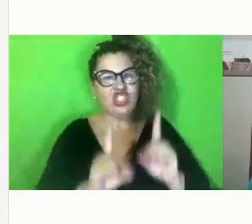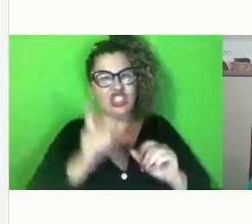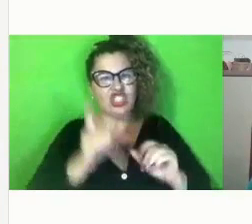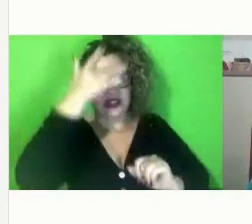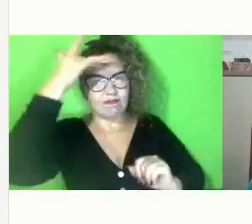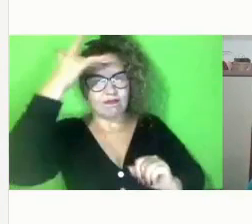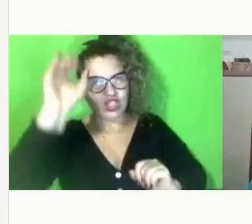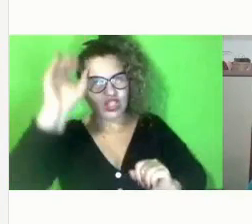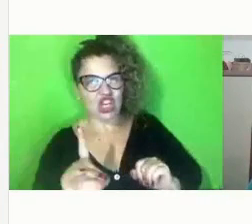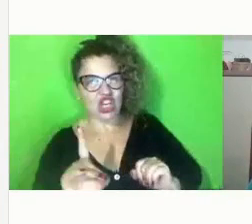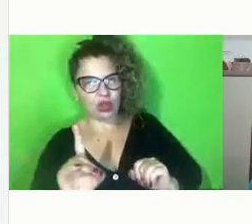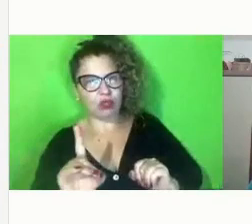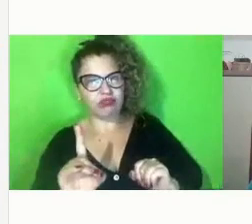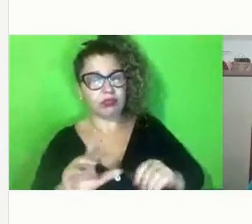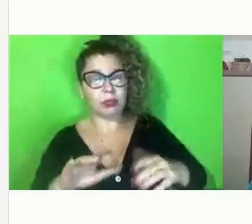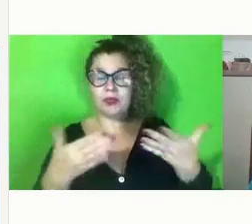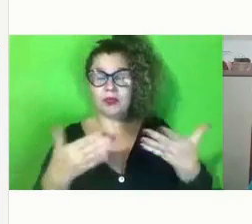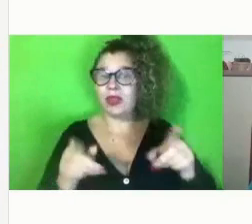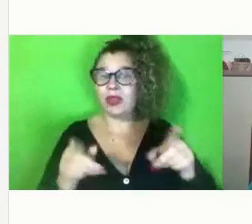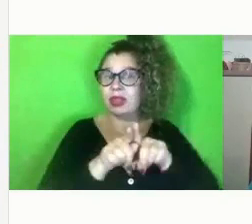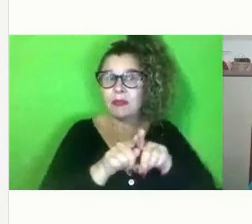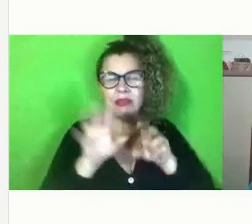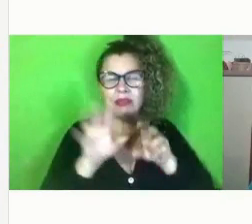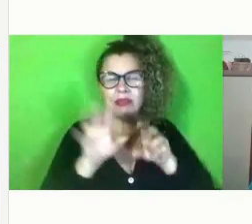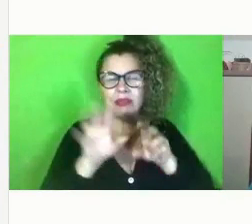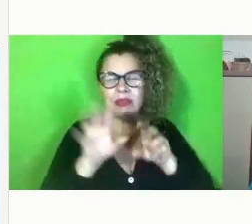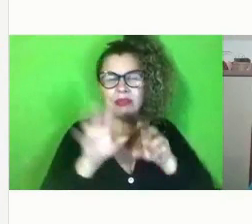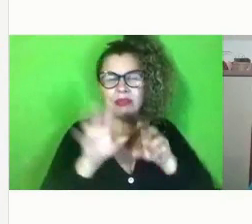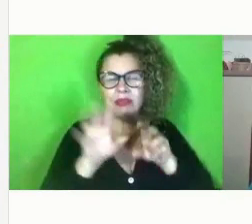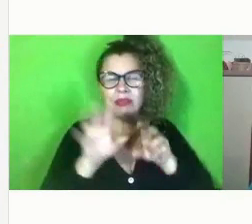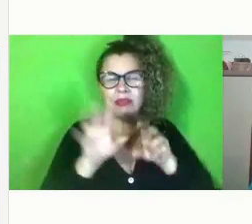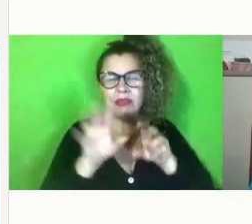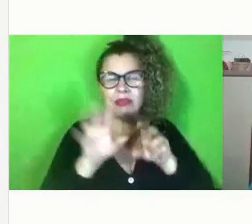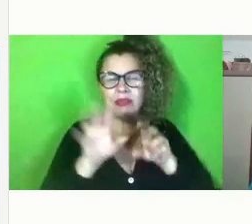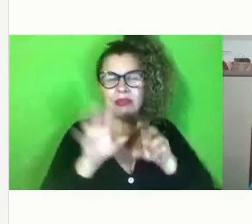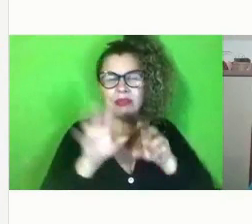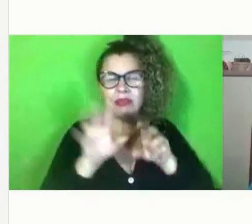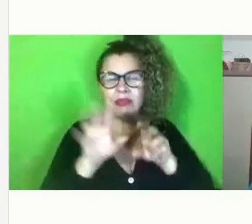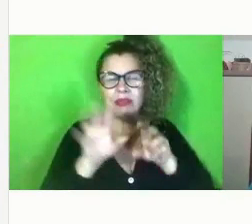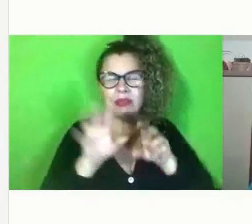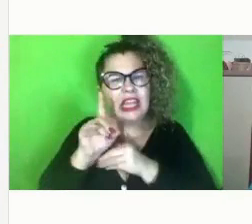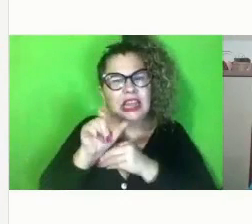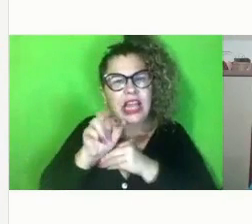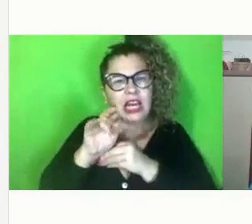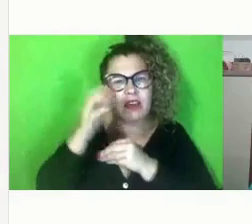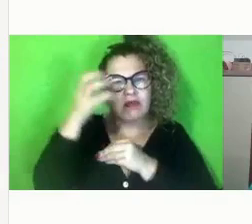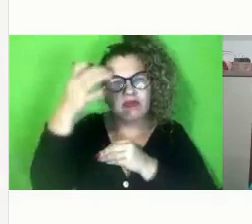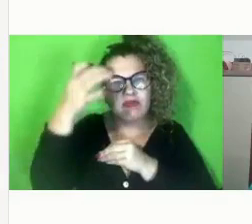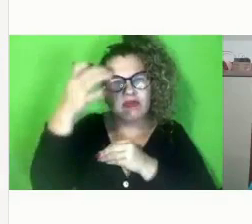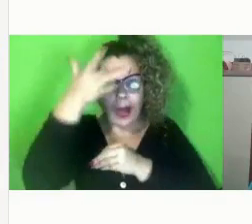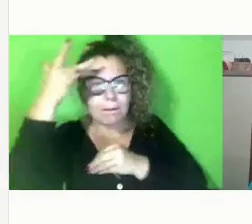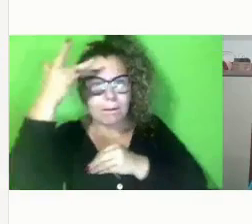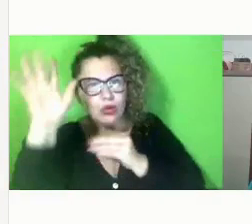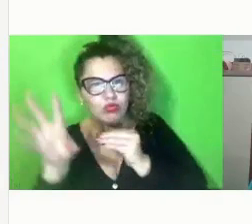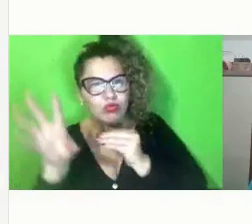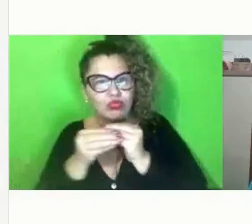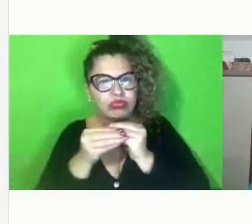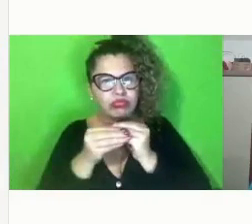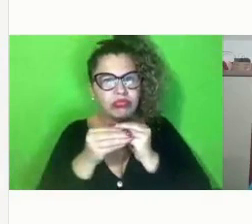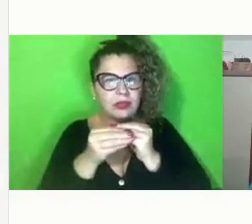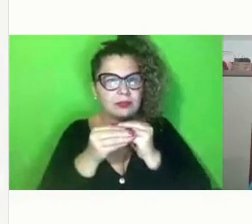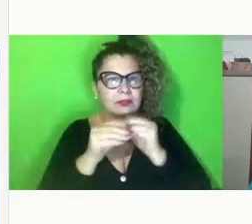um comentário também a respeito da fala do Idaí, quando ele se referiu ao